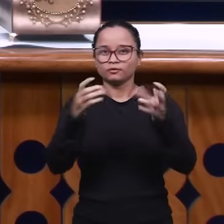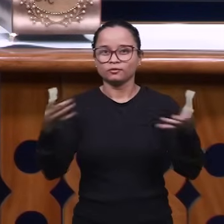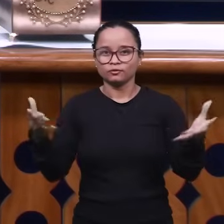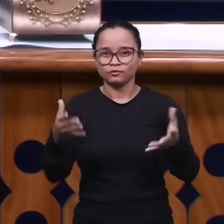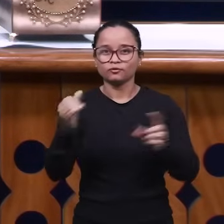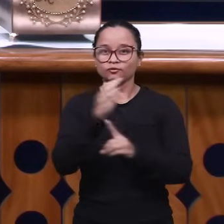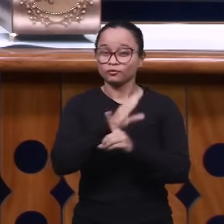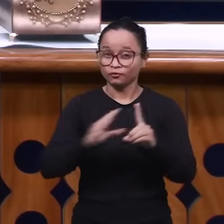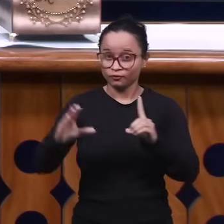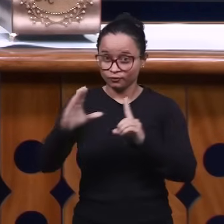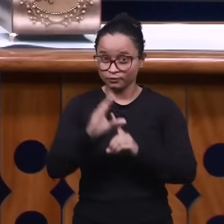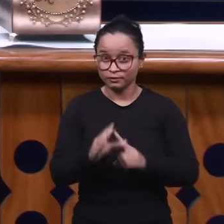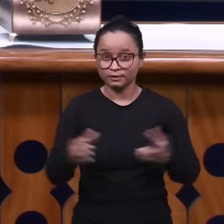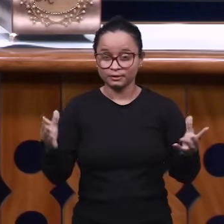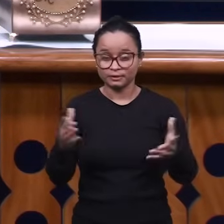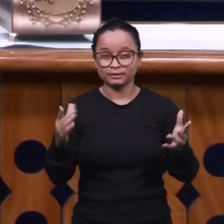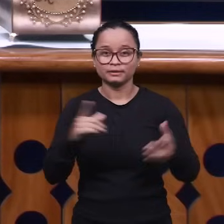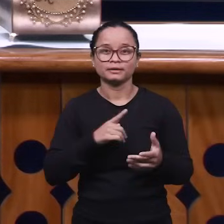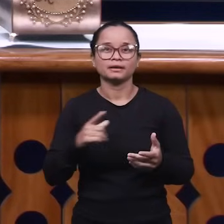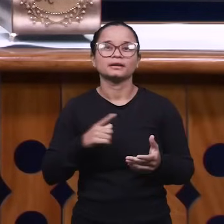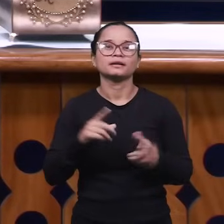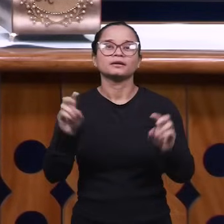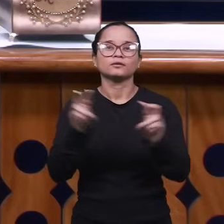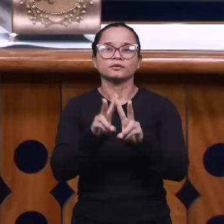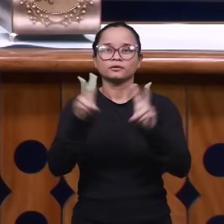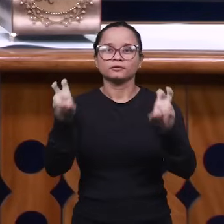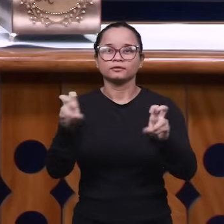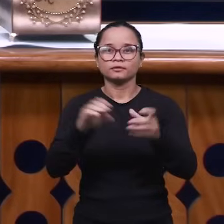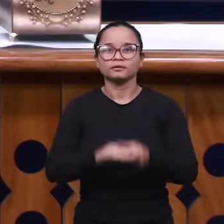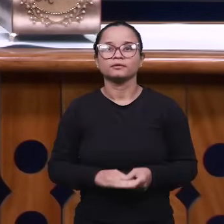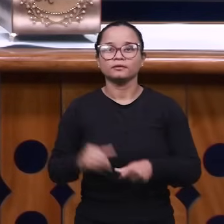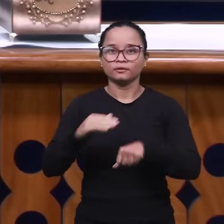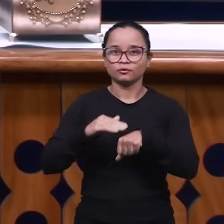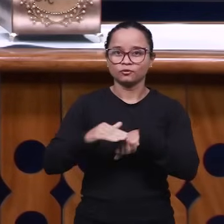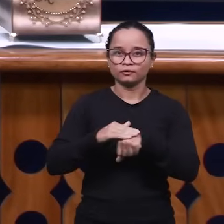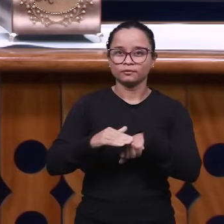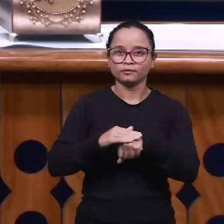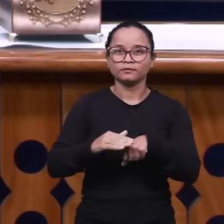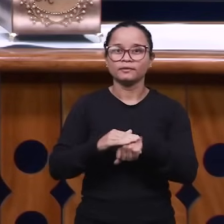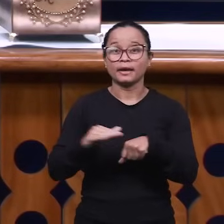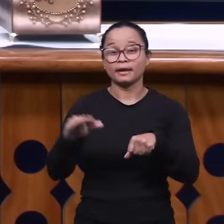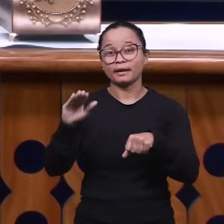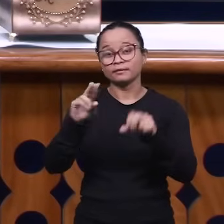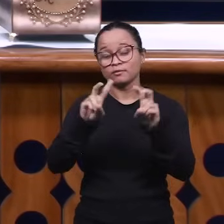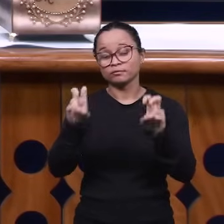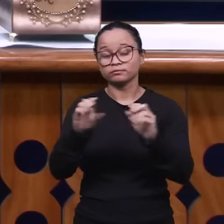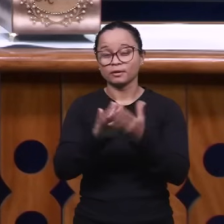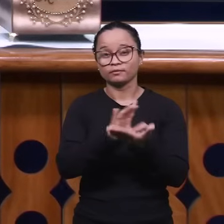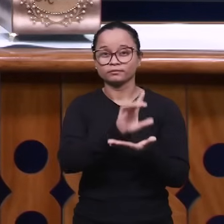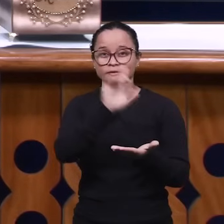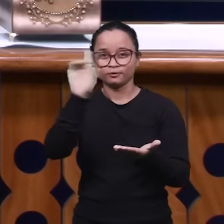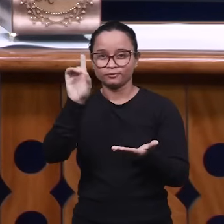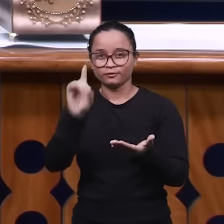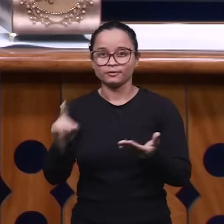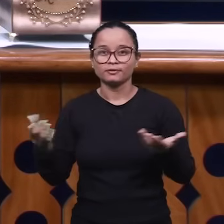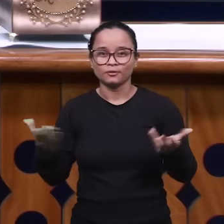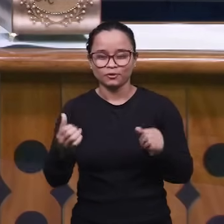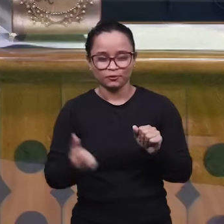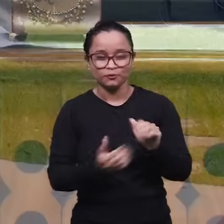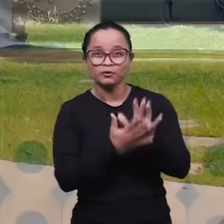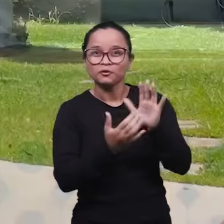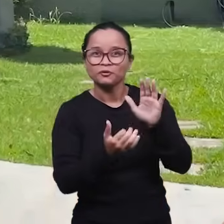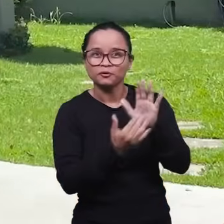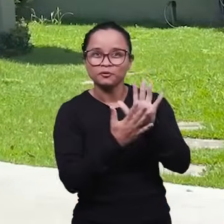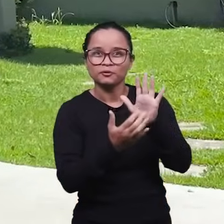hoje neste culto, onde haverá a abordagem sobre o Conversas Bíblicas. Vamos então cantar louvando ao nosso